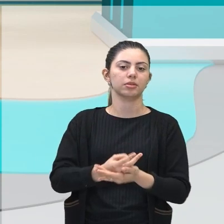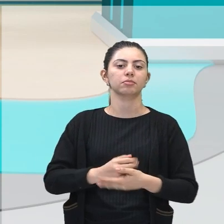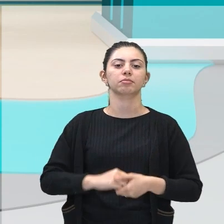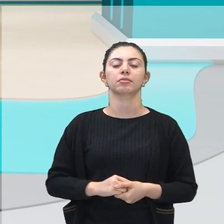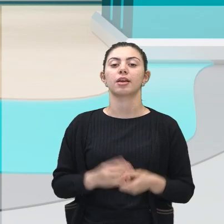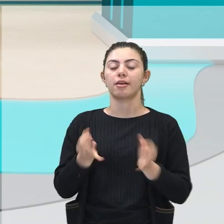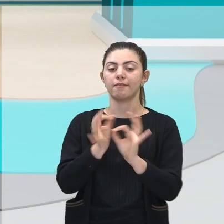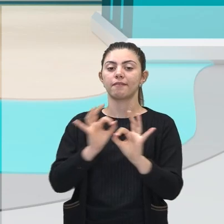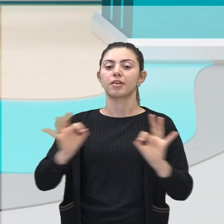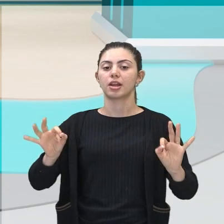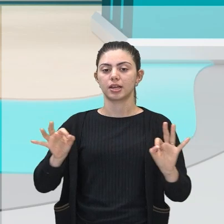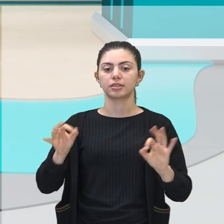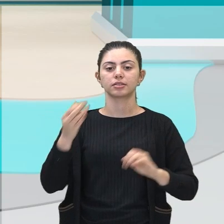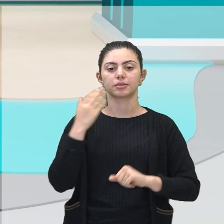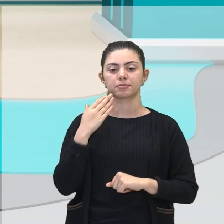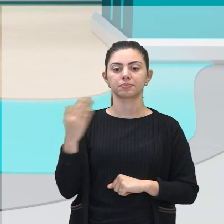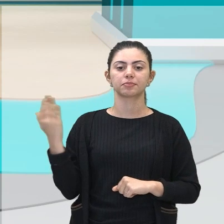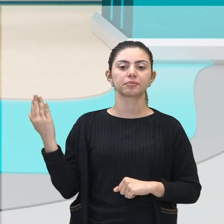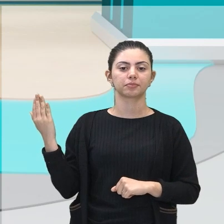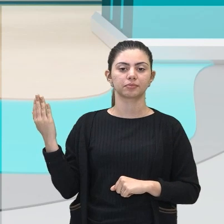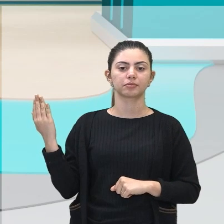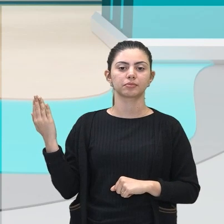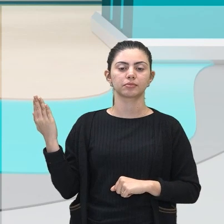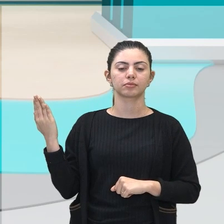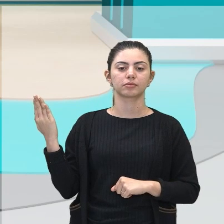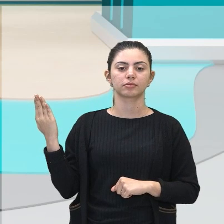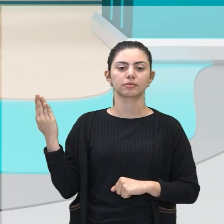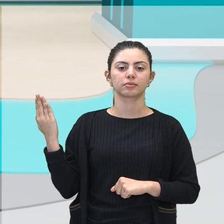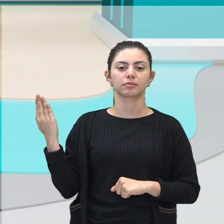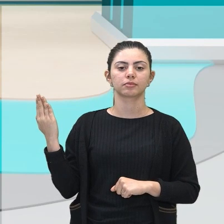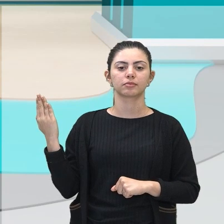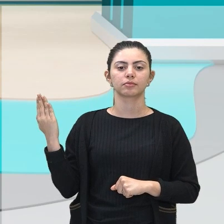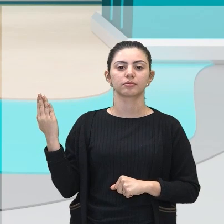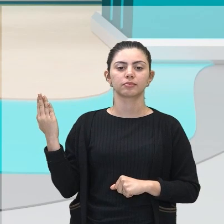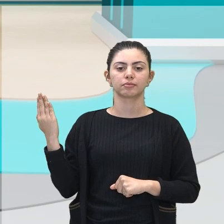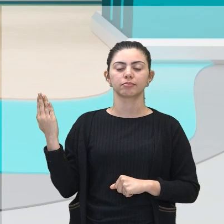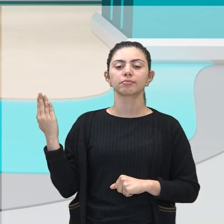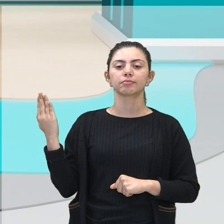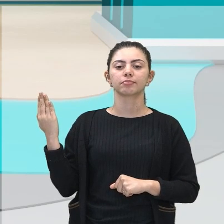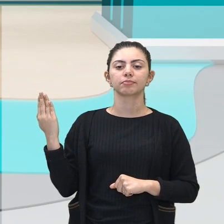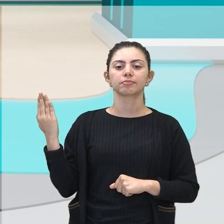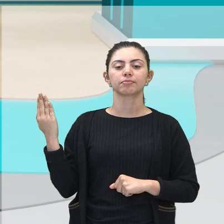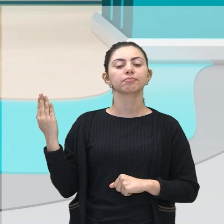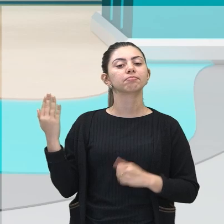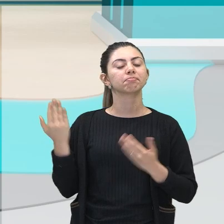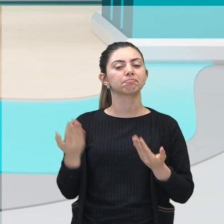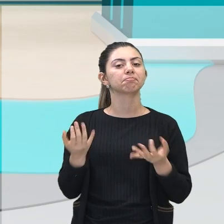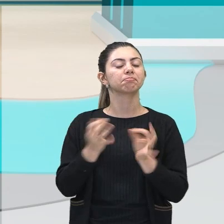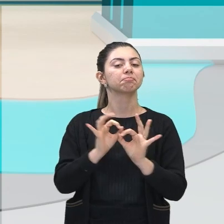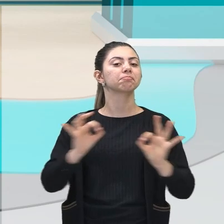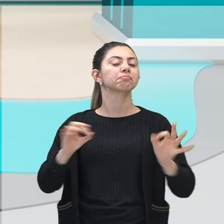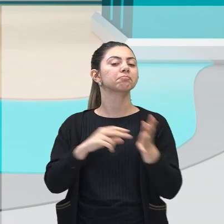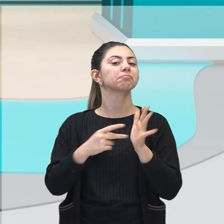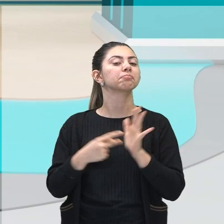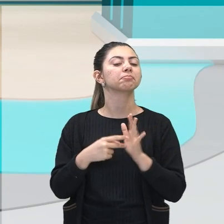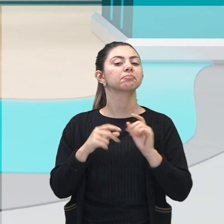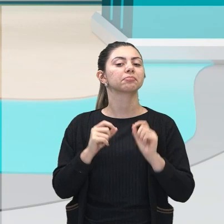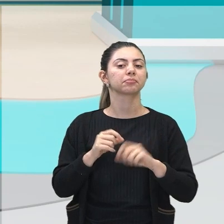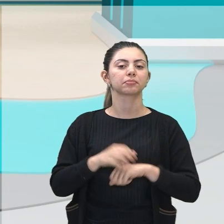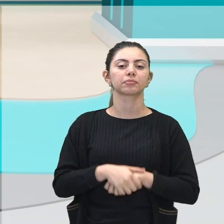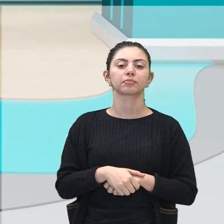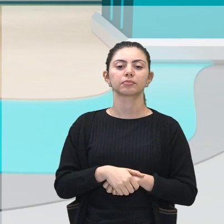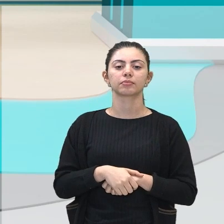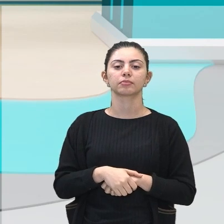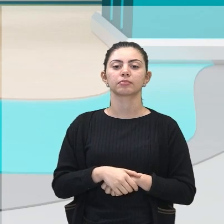always come on time. They always come on time. Eles sempre vêm